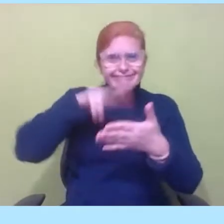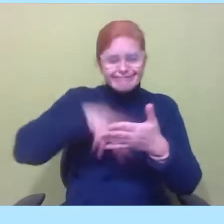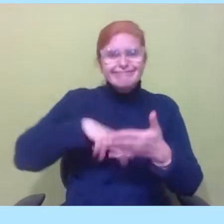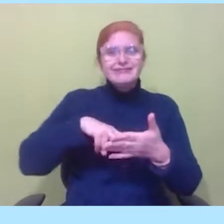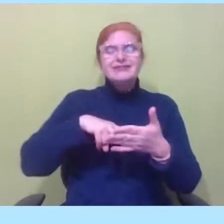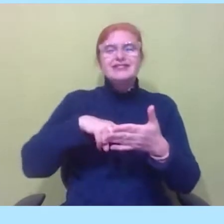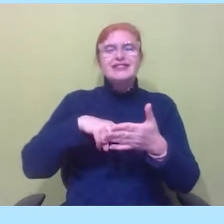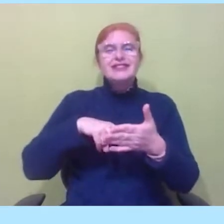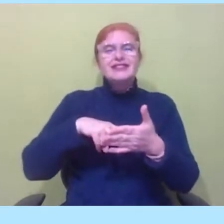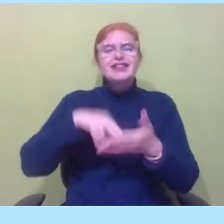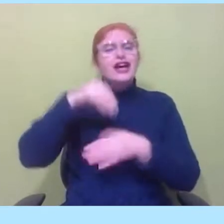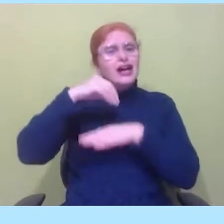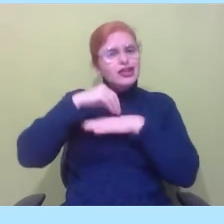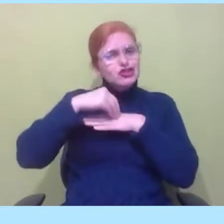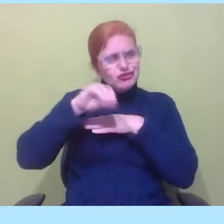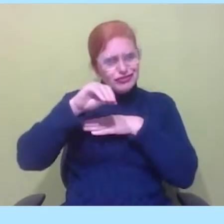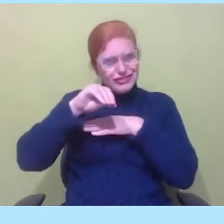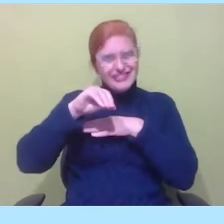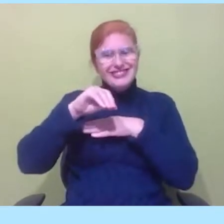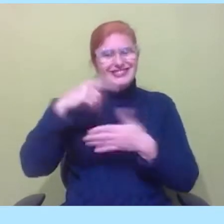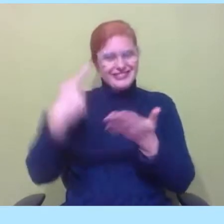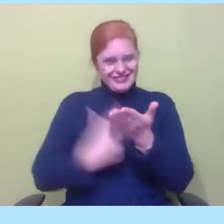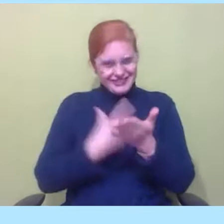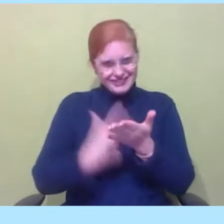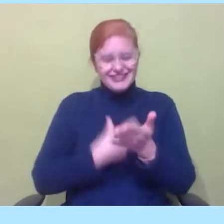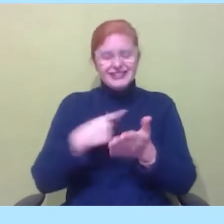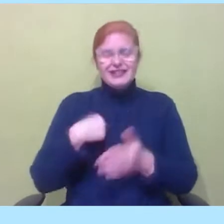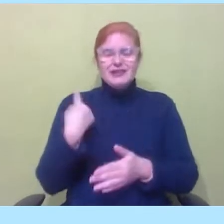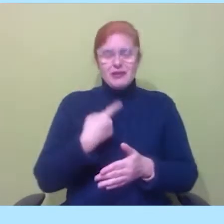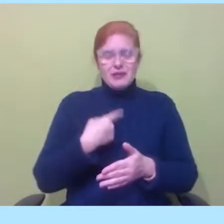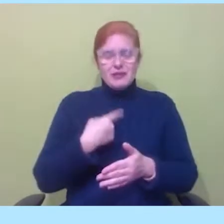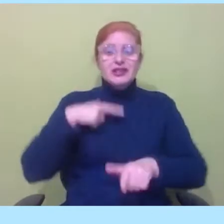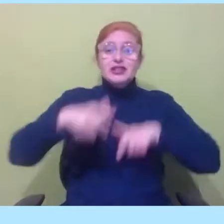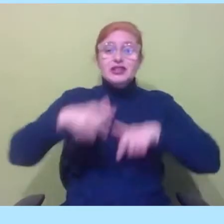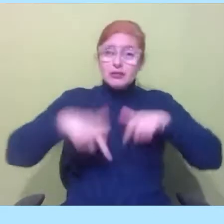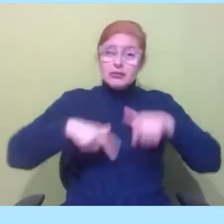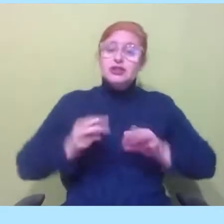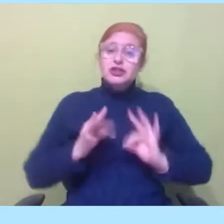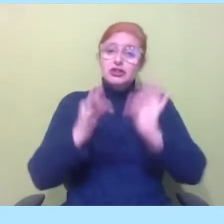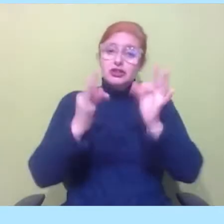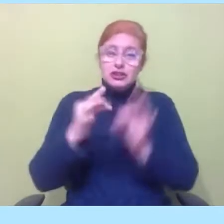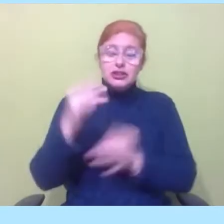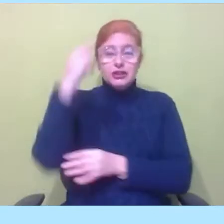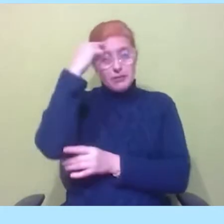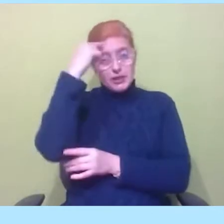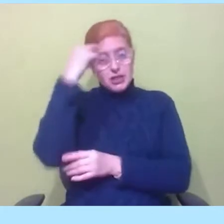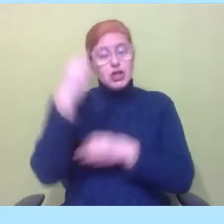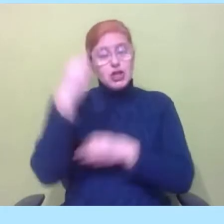eu super indico para a gente que está trabalhando na tecnologia, para a gente que está pensando como transgredir a tecnologia, eu